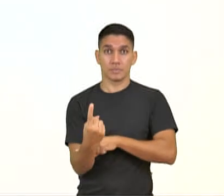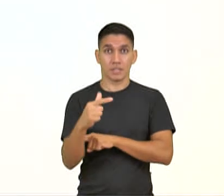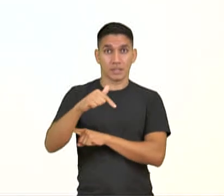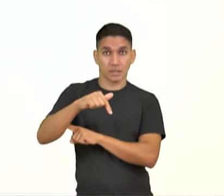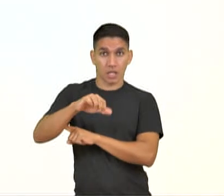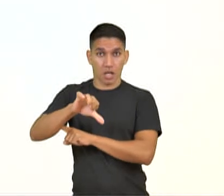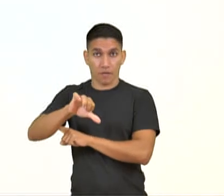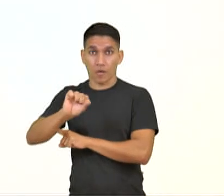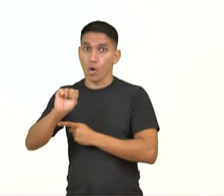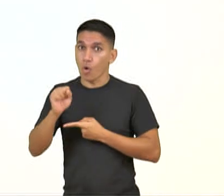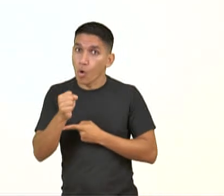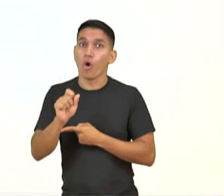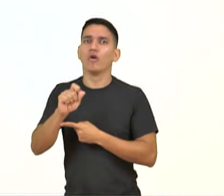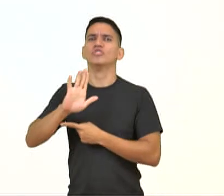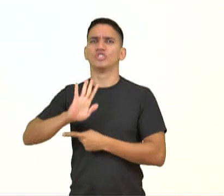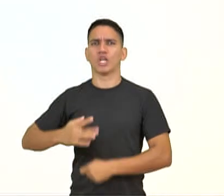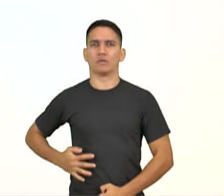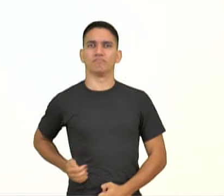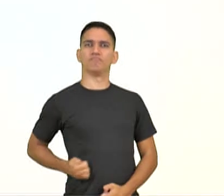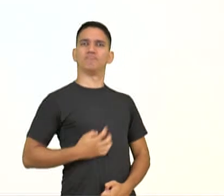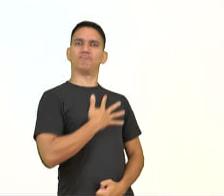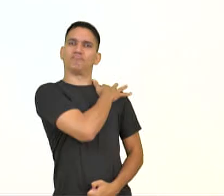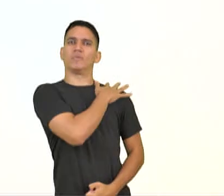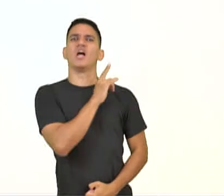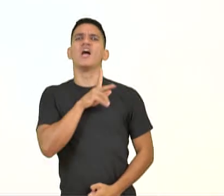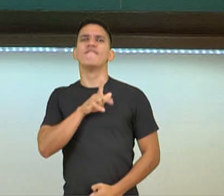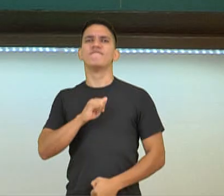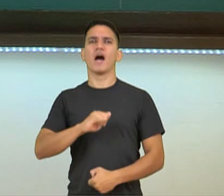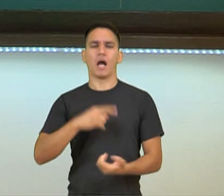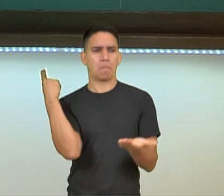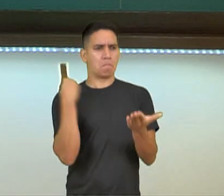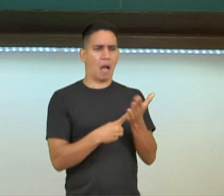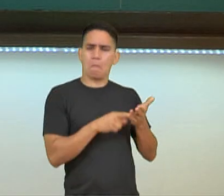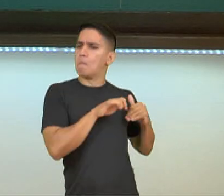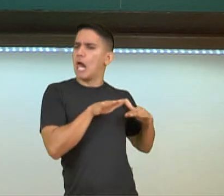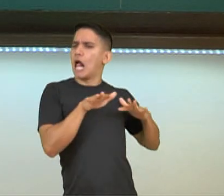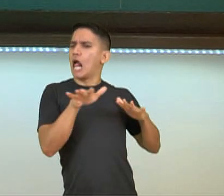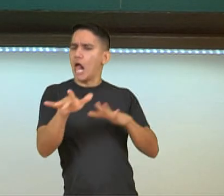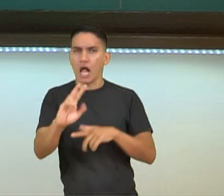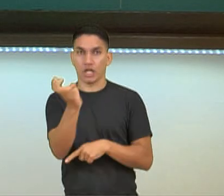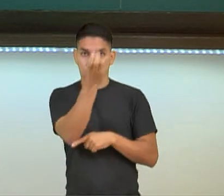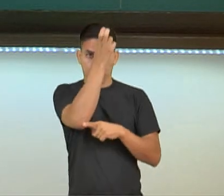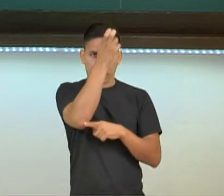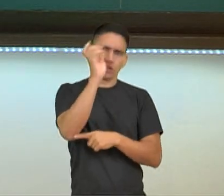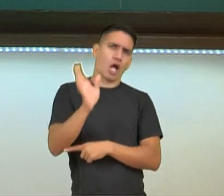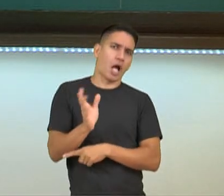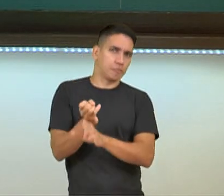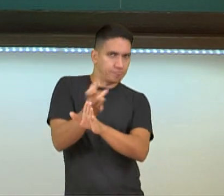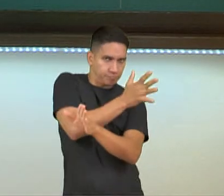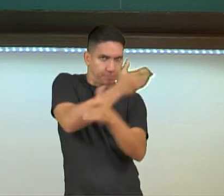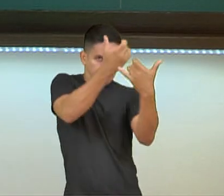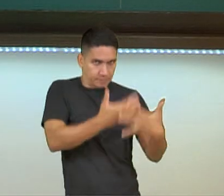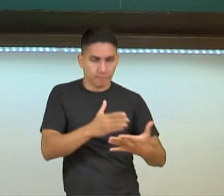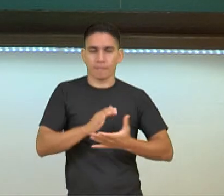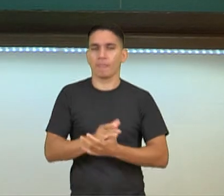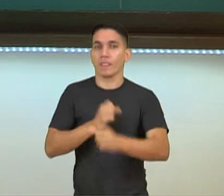1798, como general, ele vai promover aquela expedição ao Egito, que nós acabamos de falar sobre ela, e